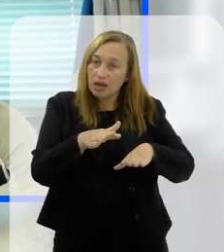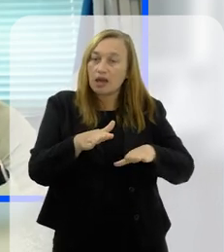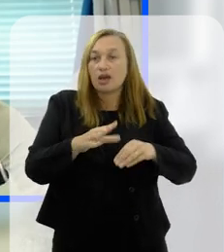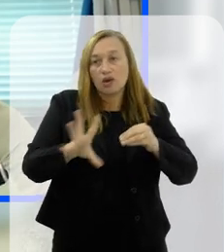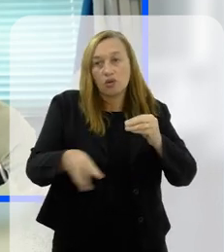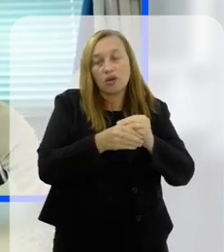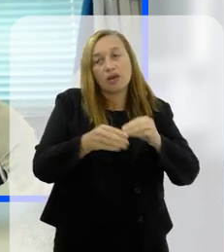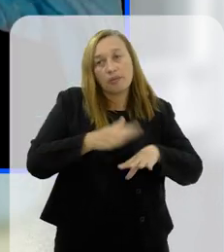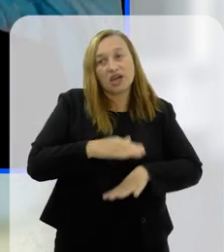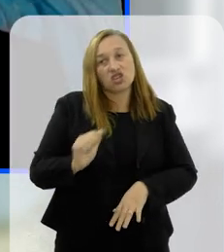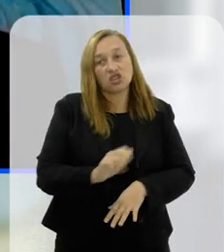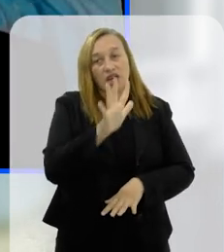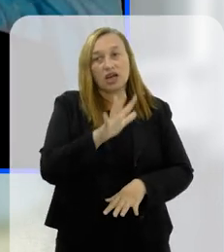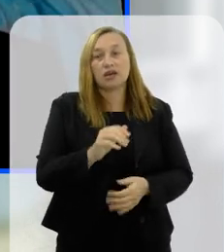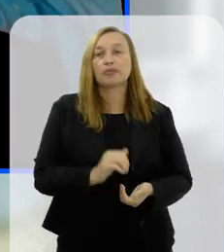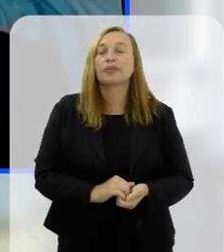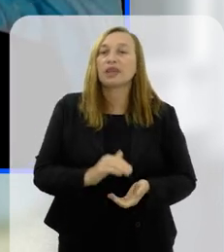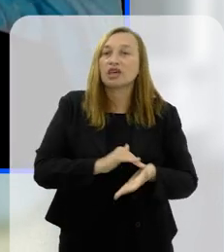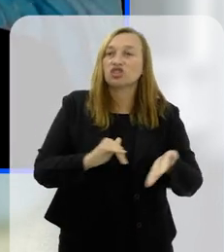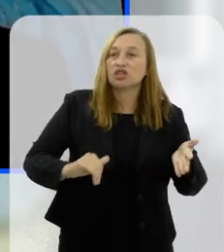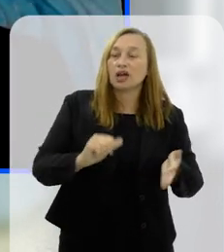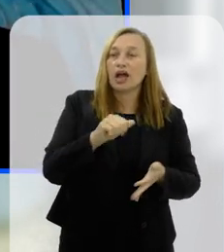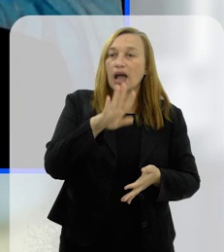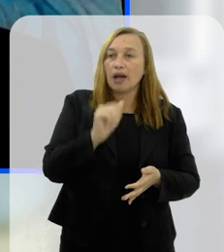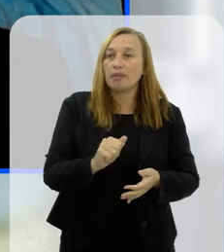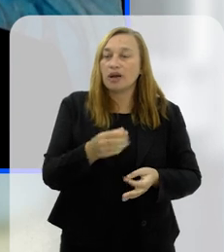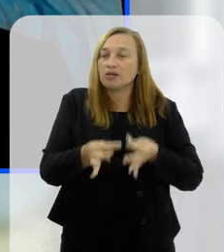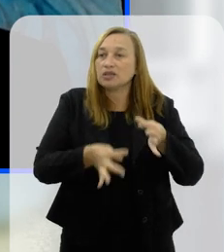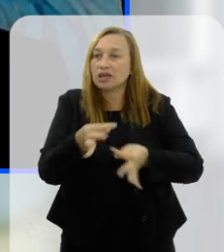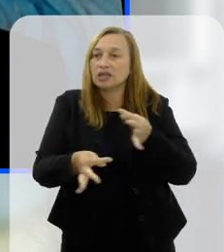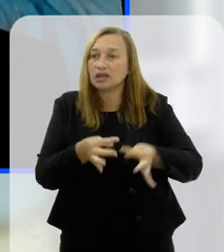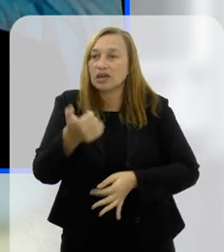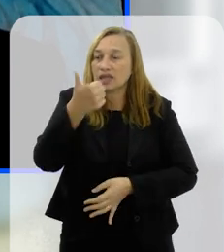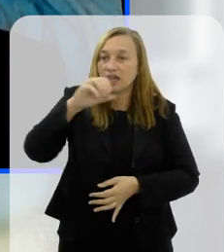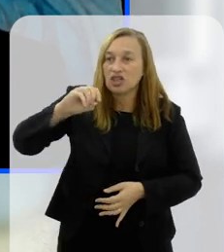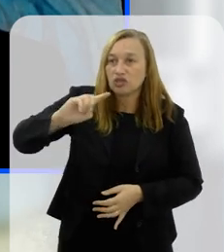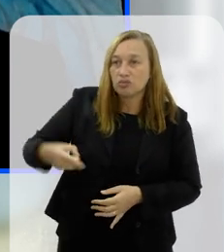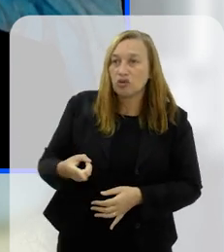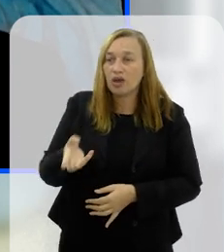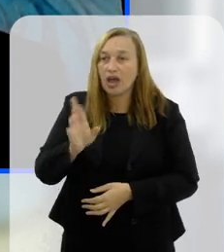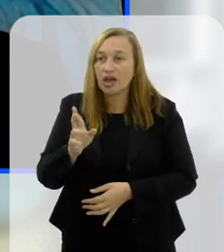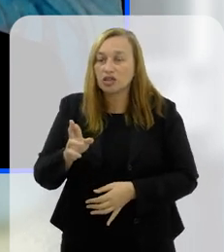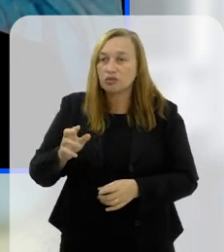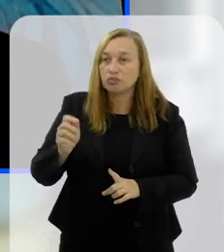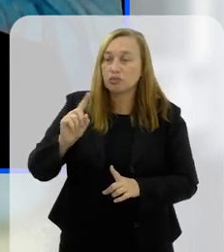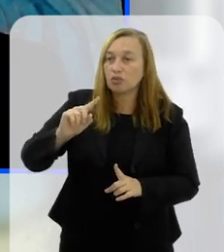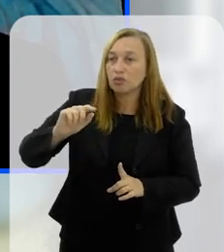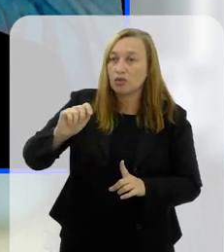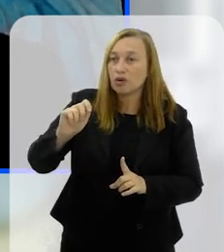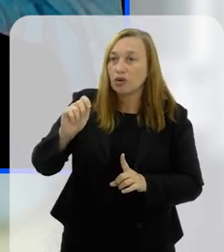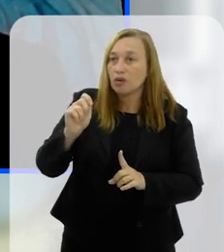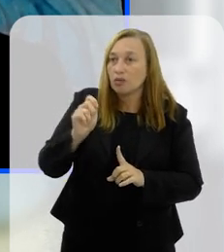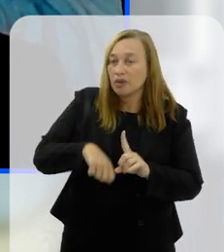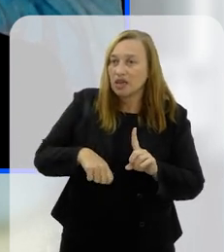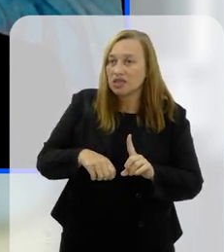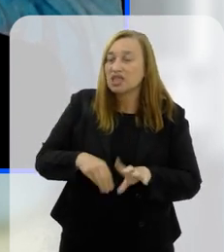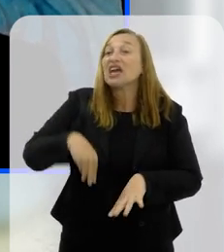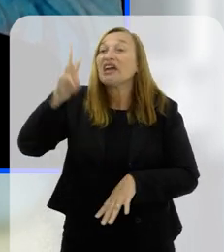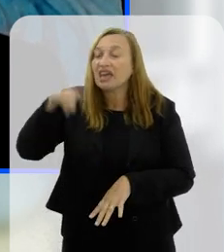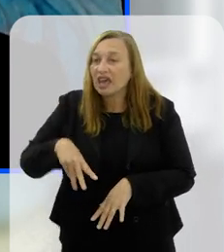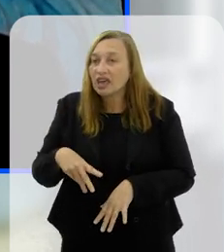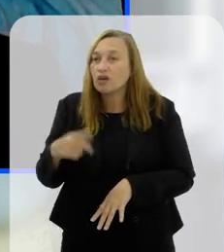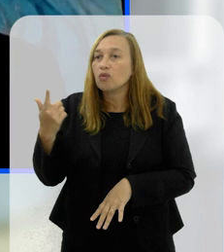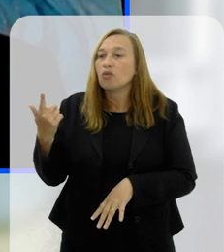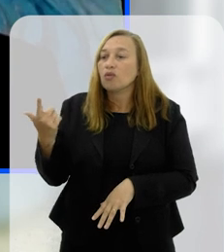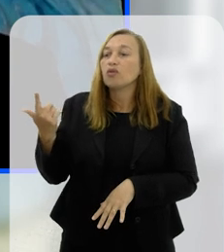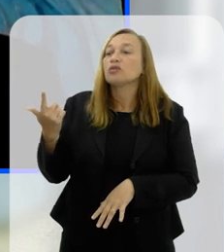caro eh tirando o aba é um tratamento médio de R 10.000 por mês eu pergunto quem é que tem condição poucas